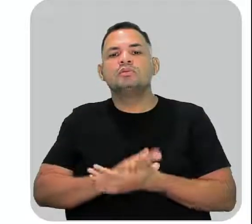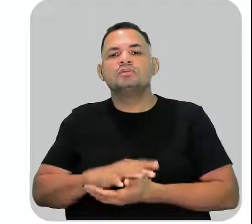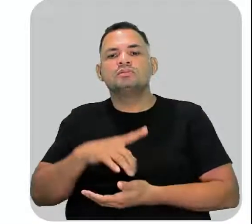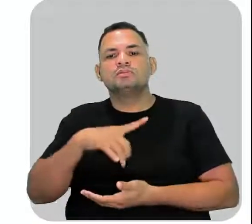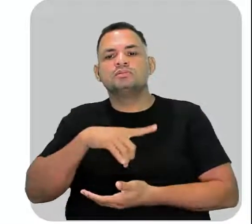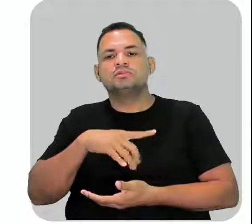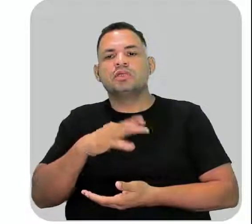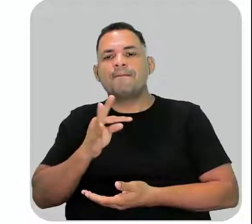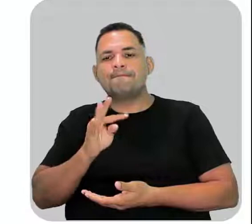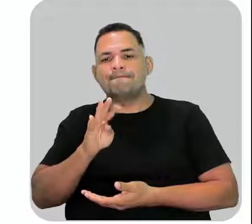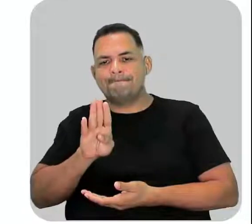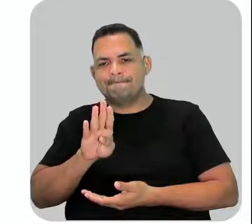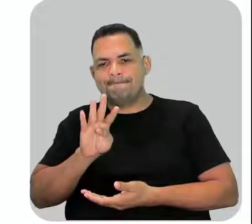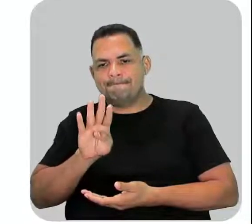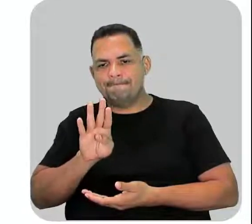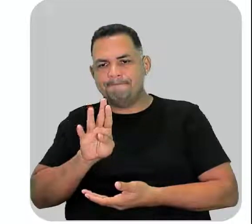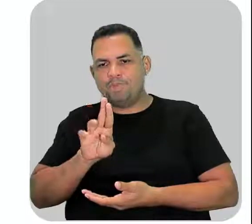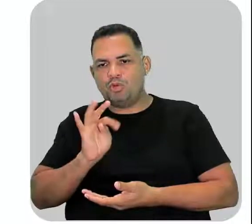o